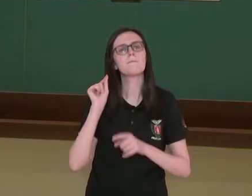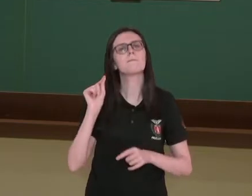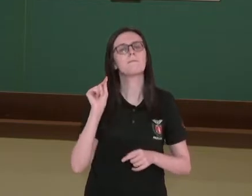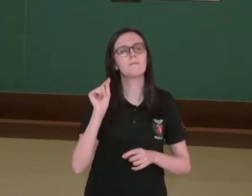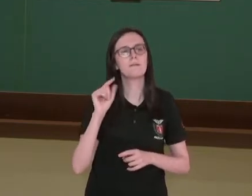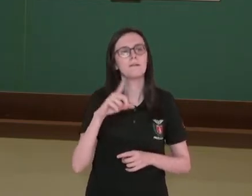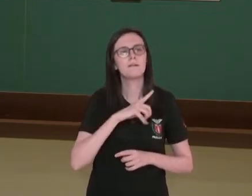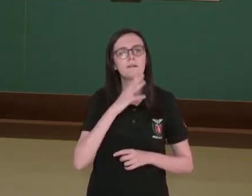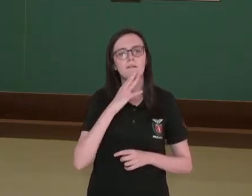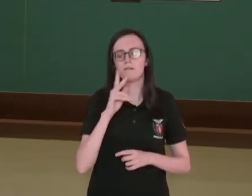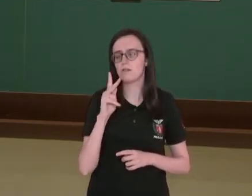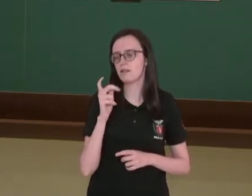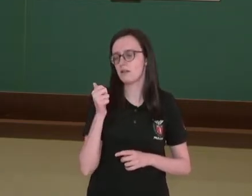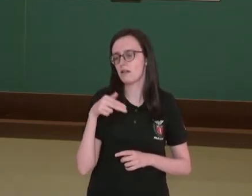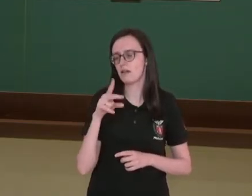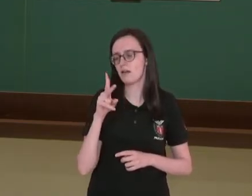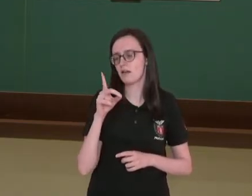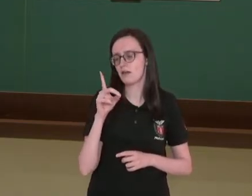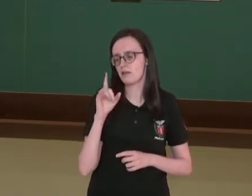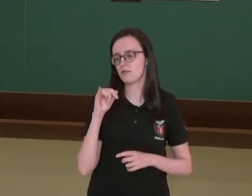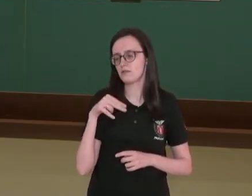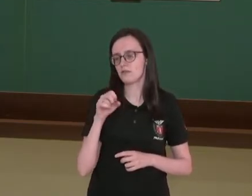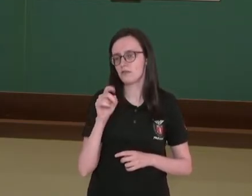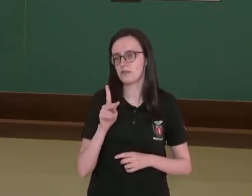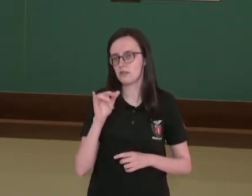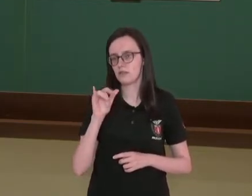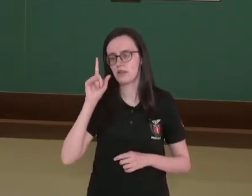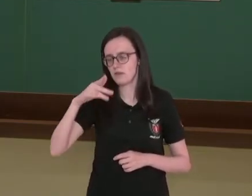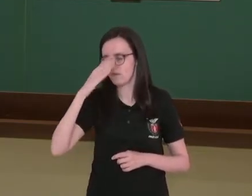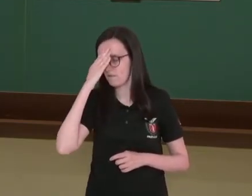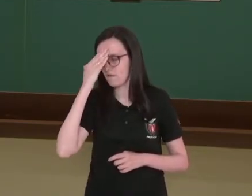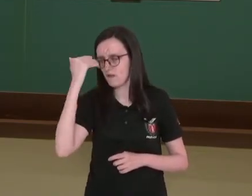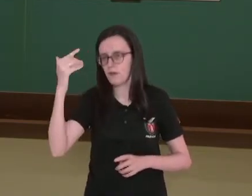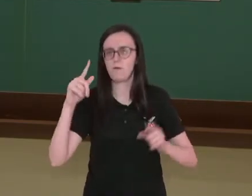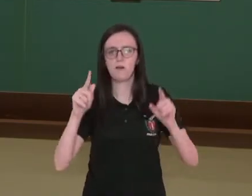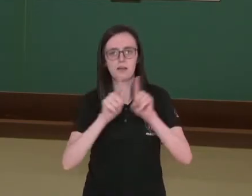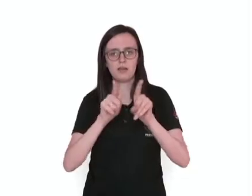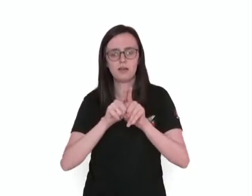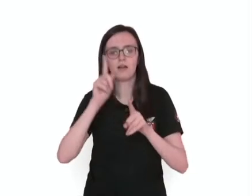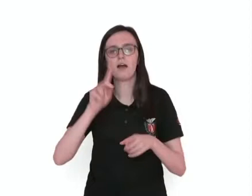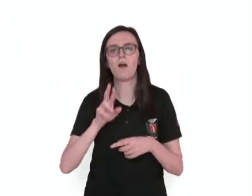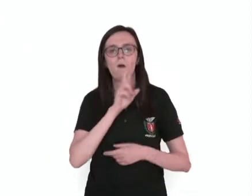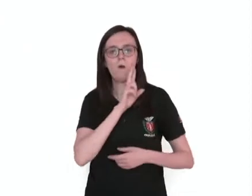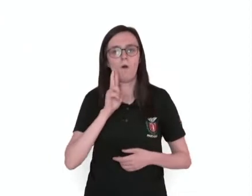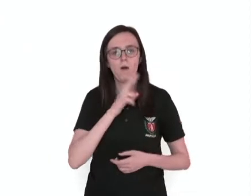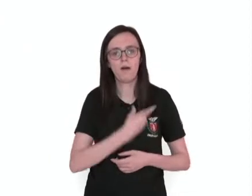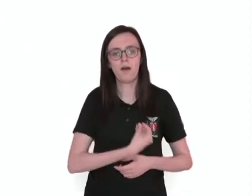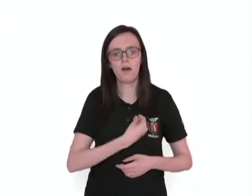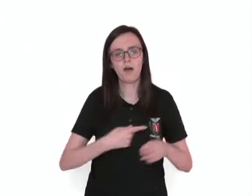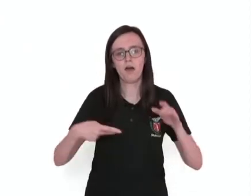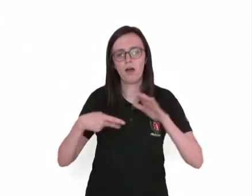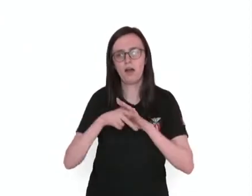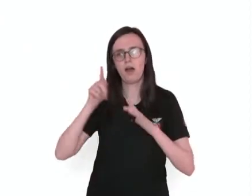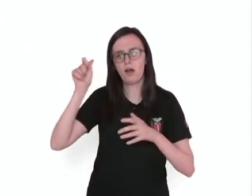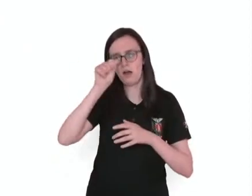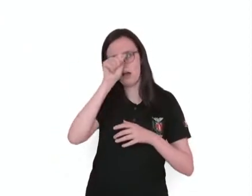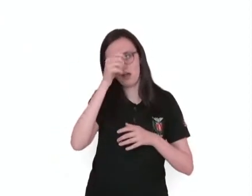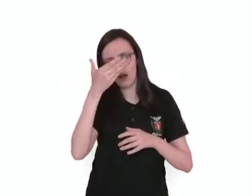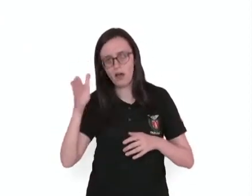o Kandinsky. Ele também é bem famoso. Ele é um pintor, né, russo, com ascendência um pouco asiática,